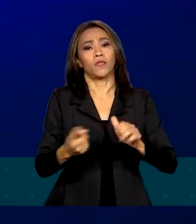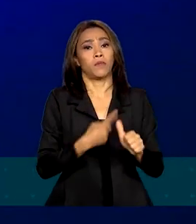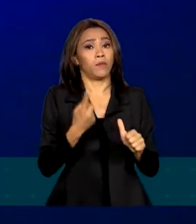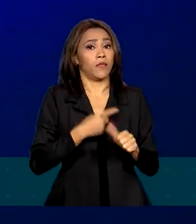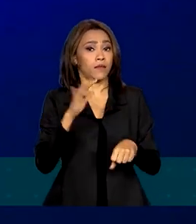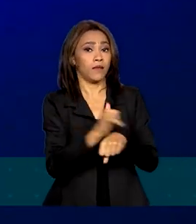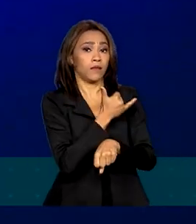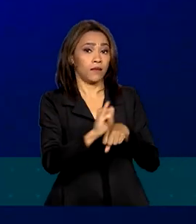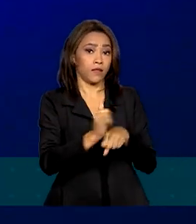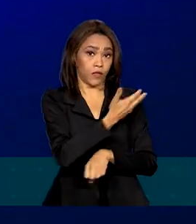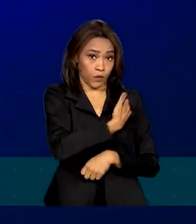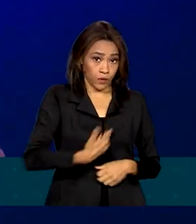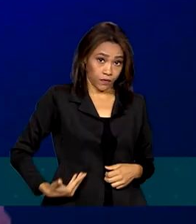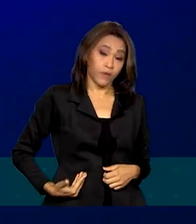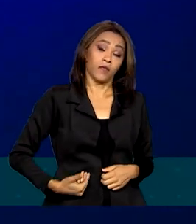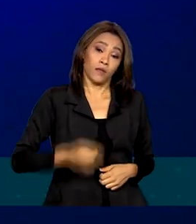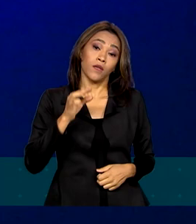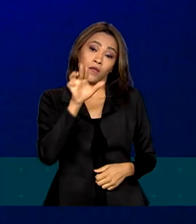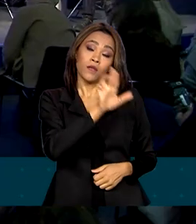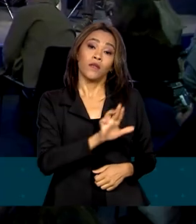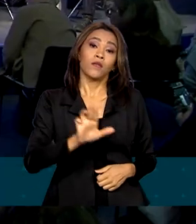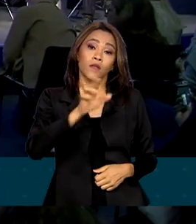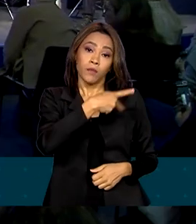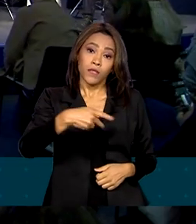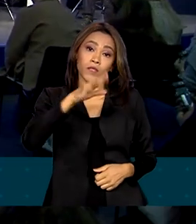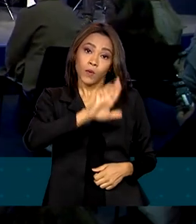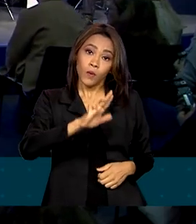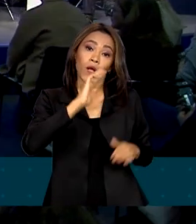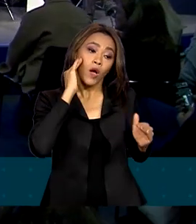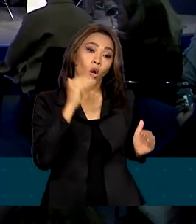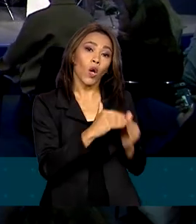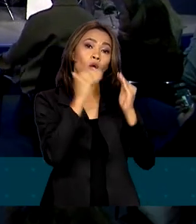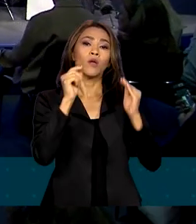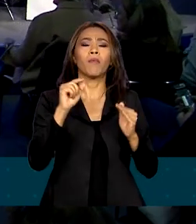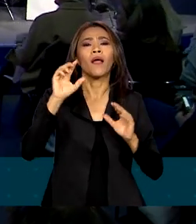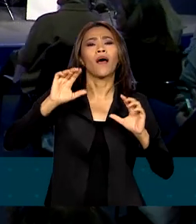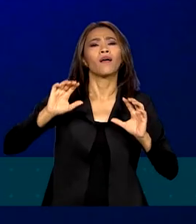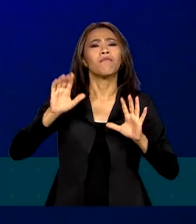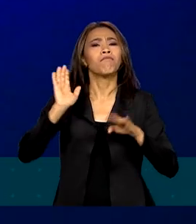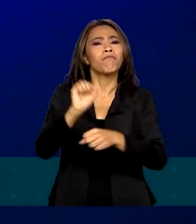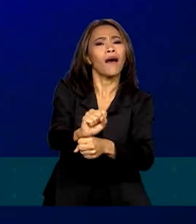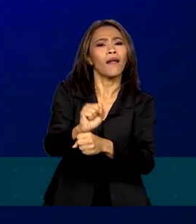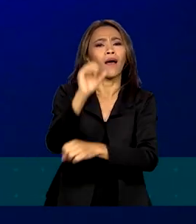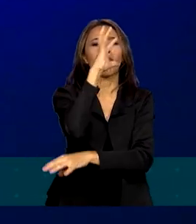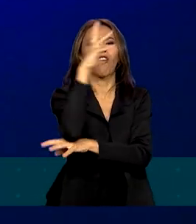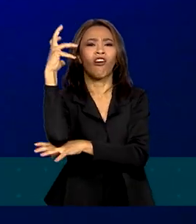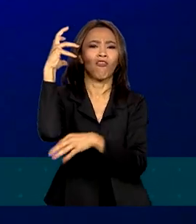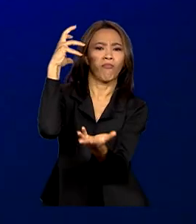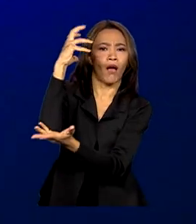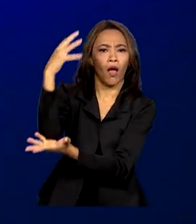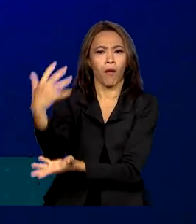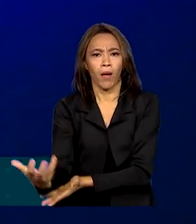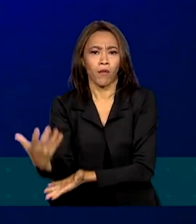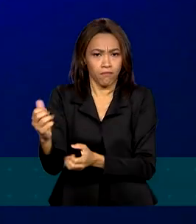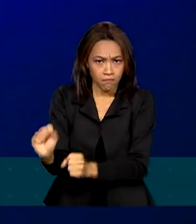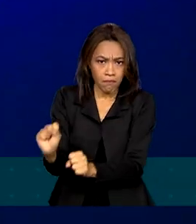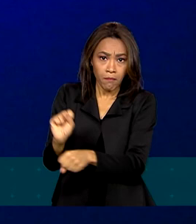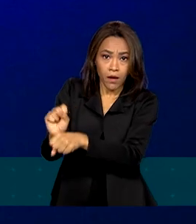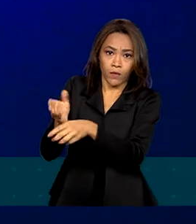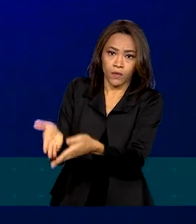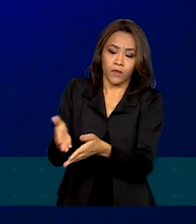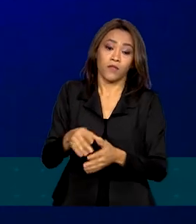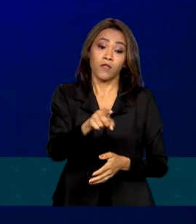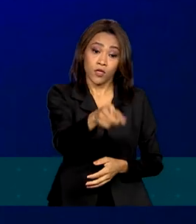que o governo do presidente Lula adotou para frear o desmatamento na região restabelecemos o plano de